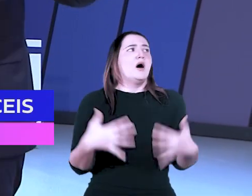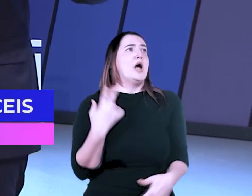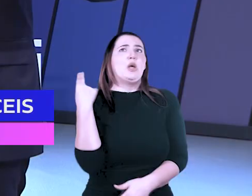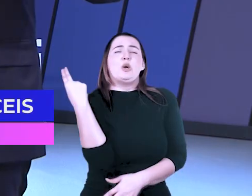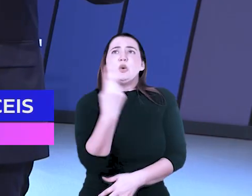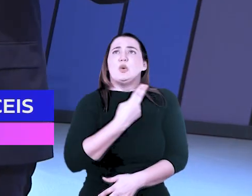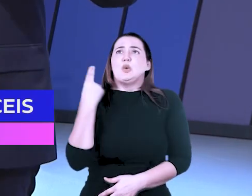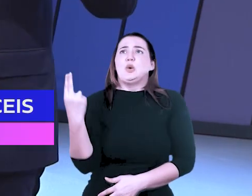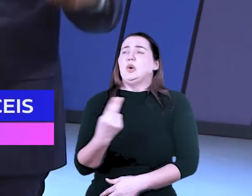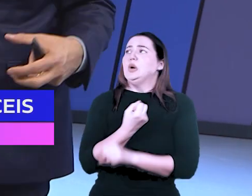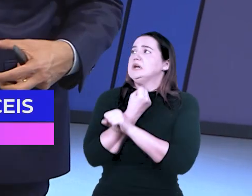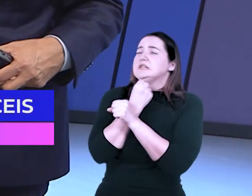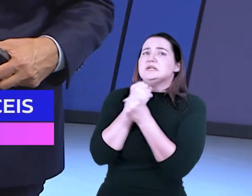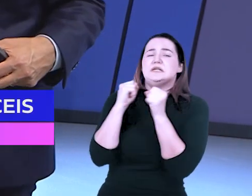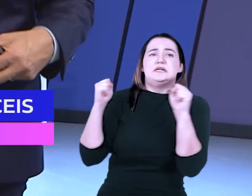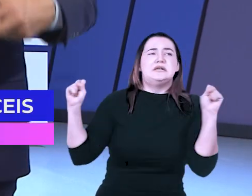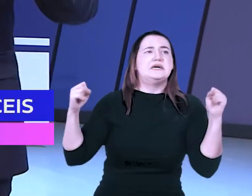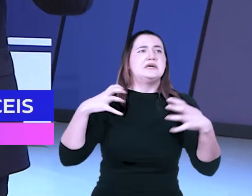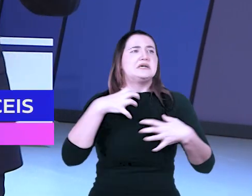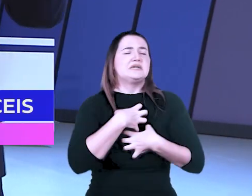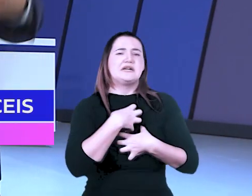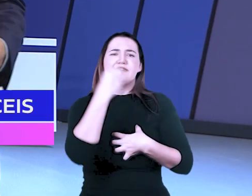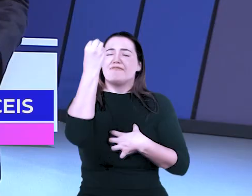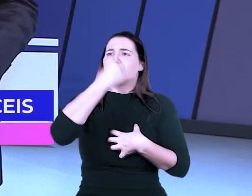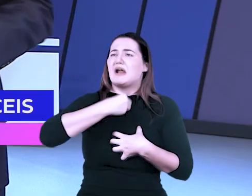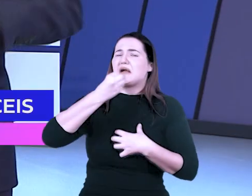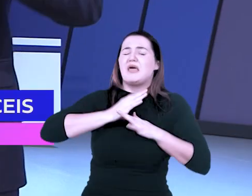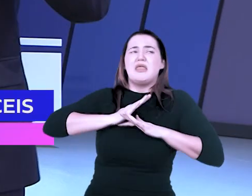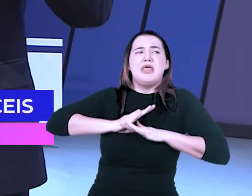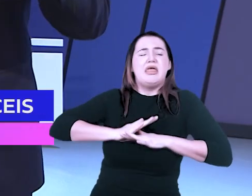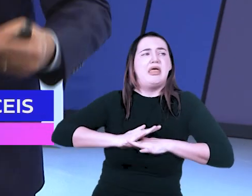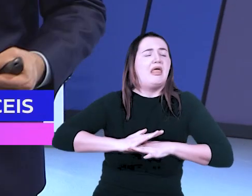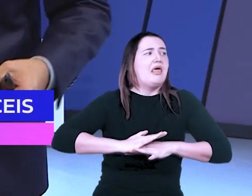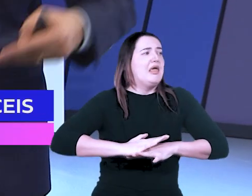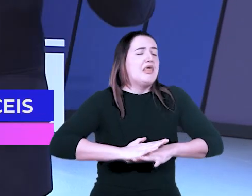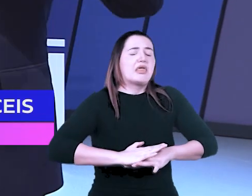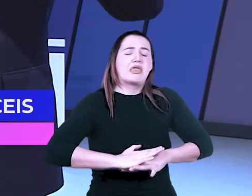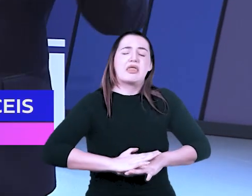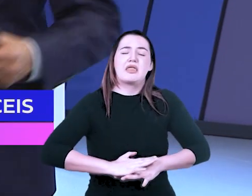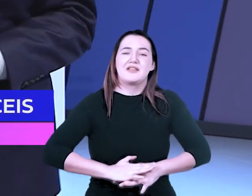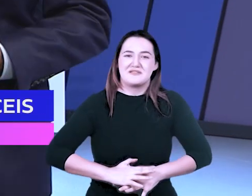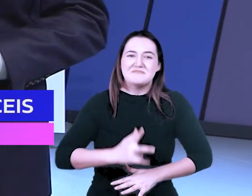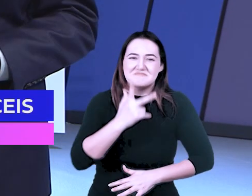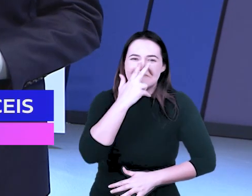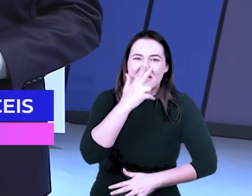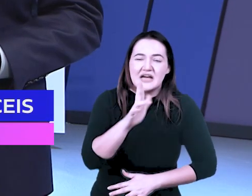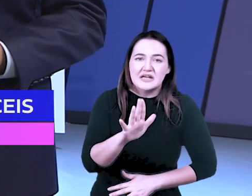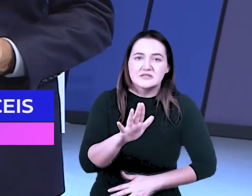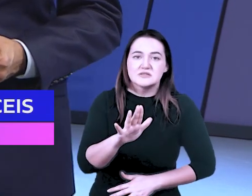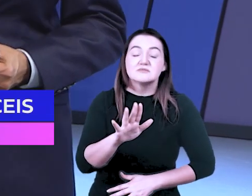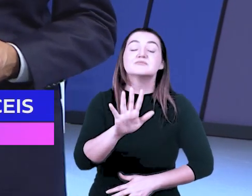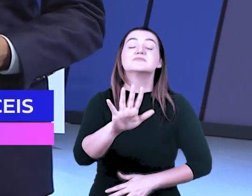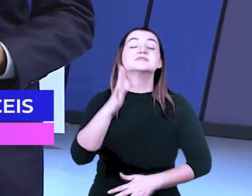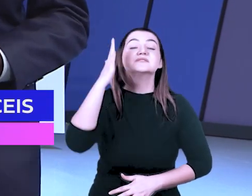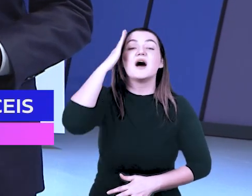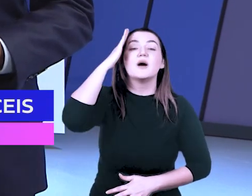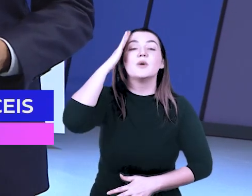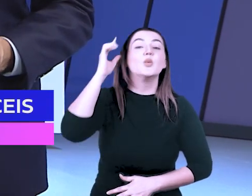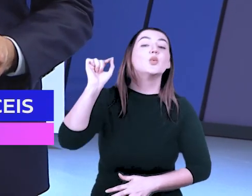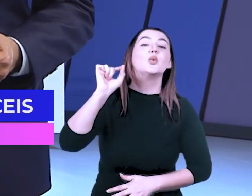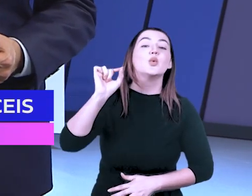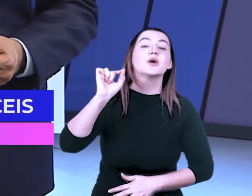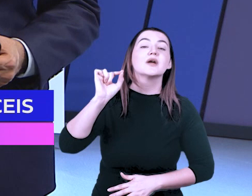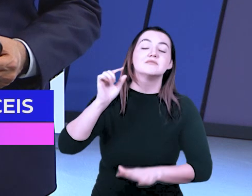está levando as suas forças, sua energia, sua vida, sua esperança. Saiba que